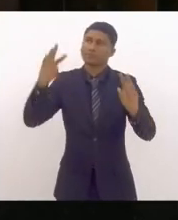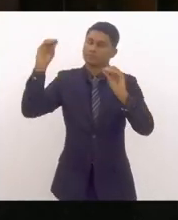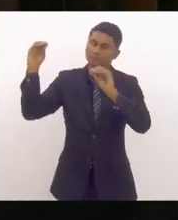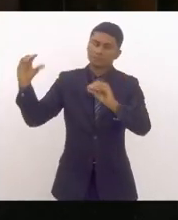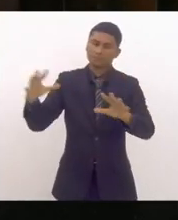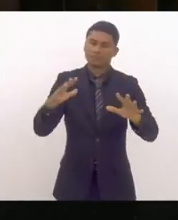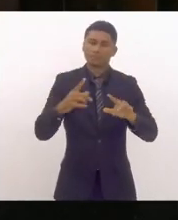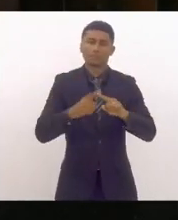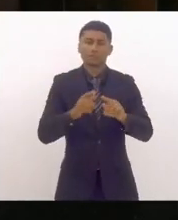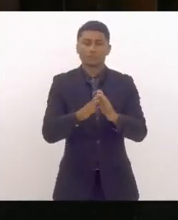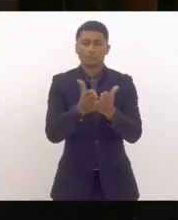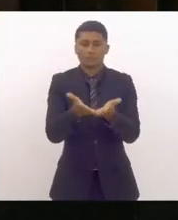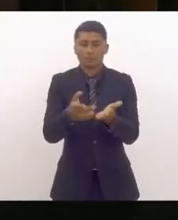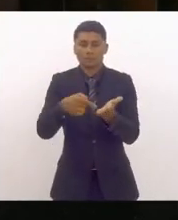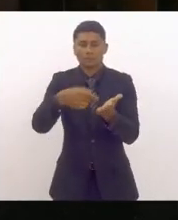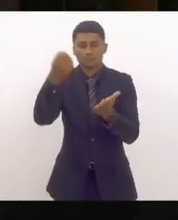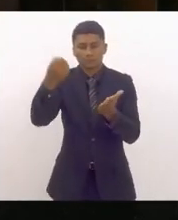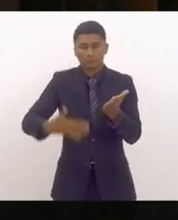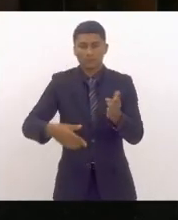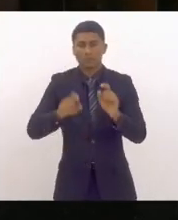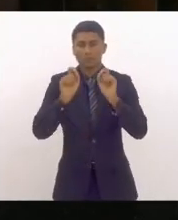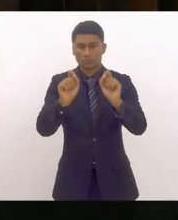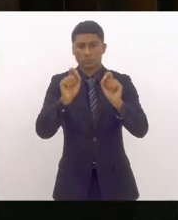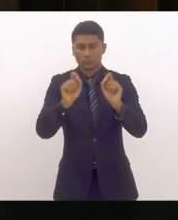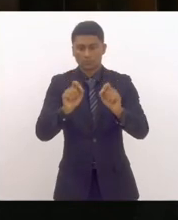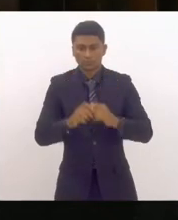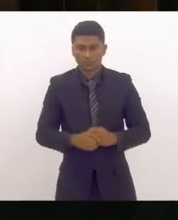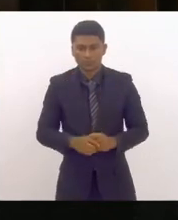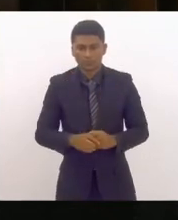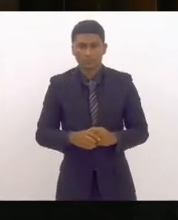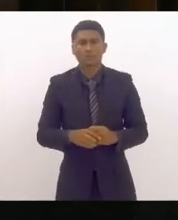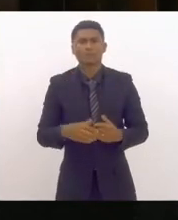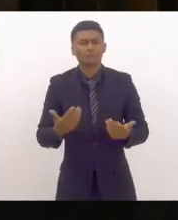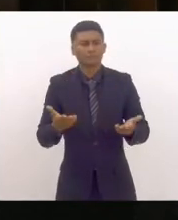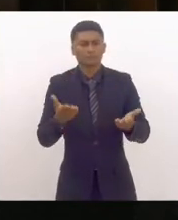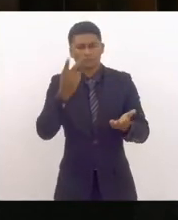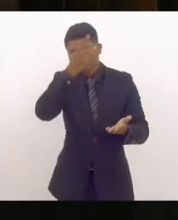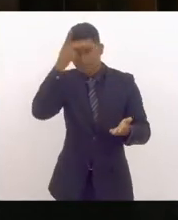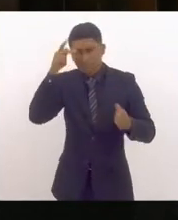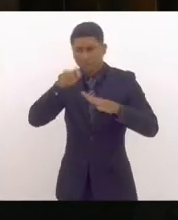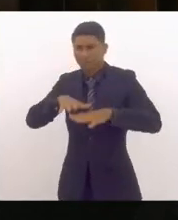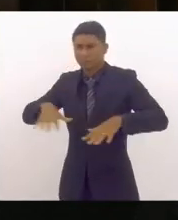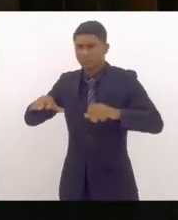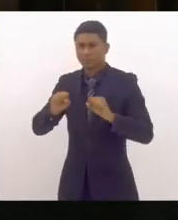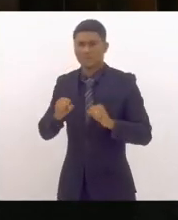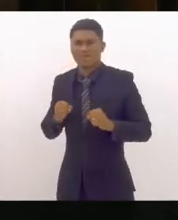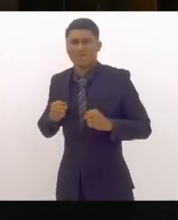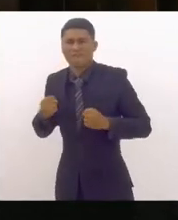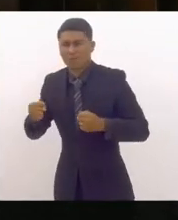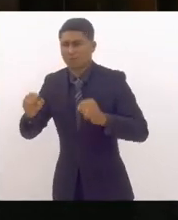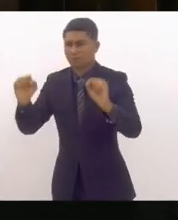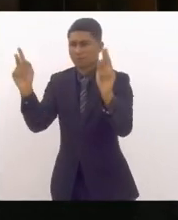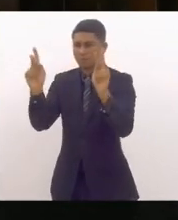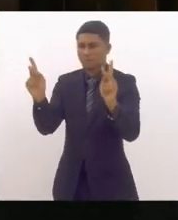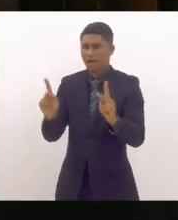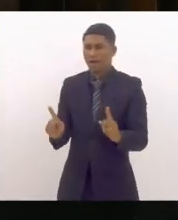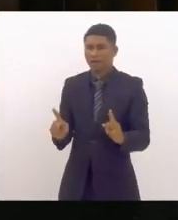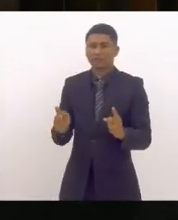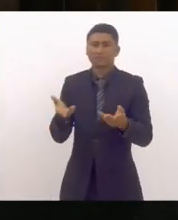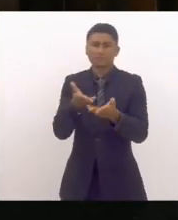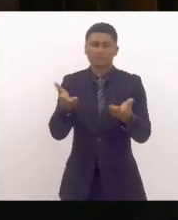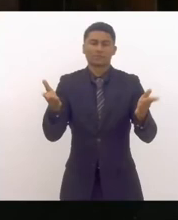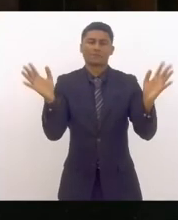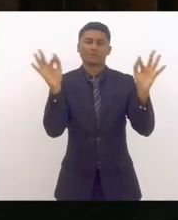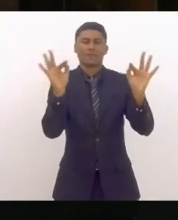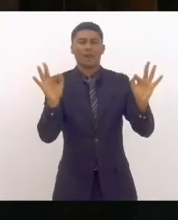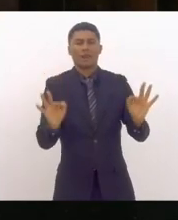Bíblia ela disse que são bem-aventurados os Pacificadores bem-aventuradas As significa feliz